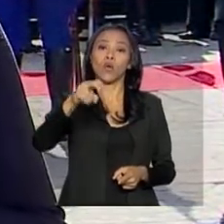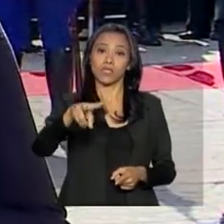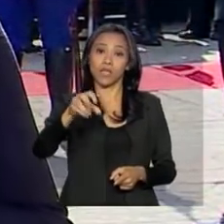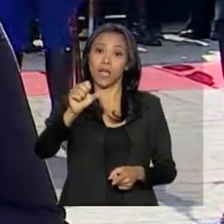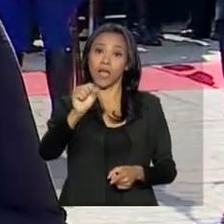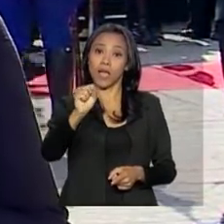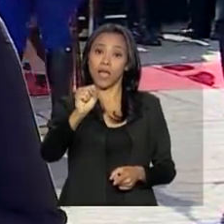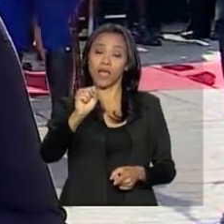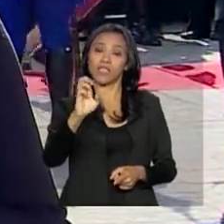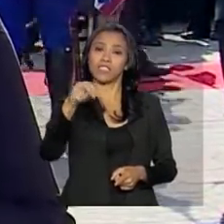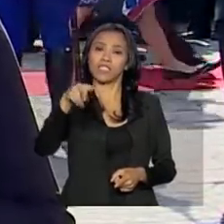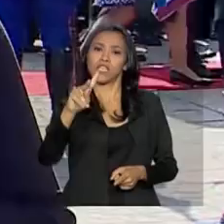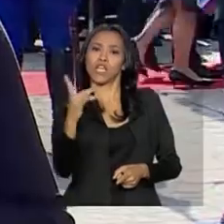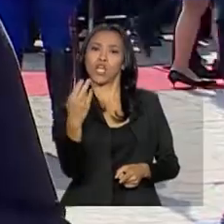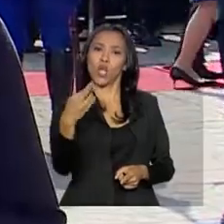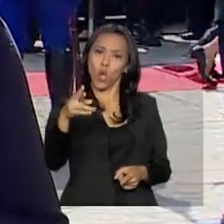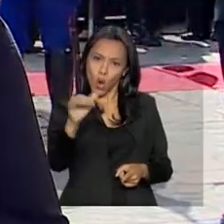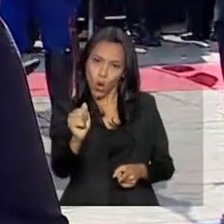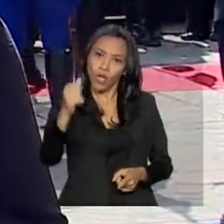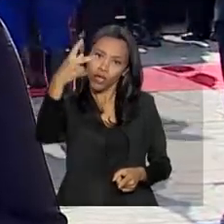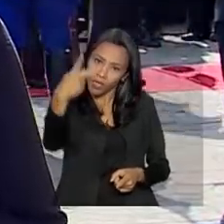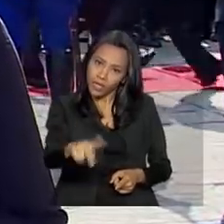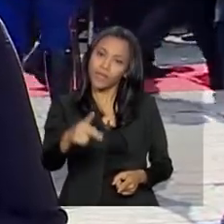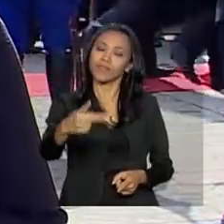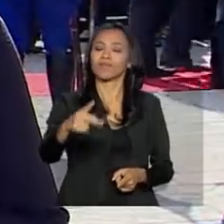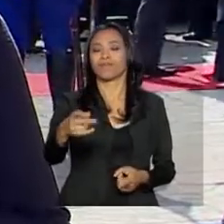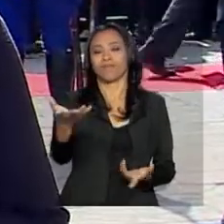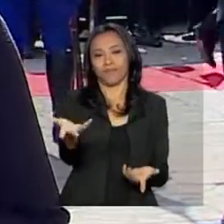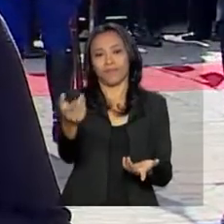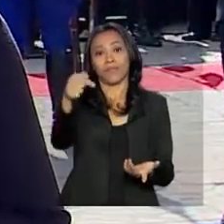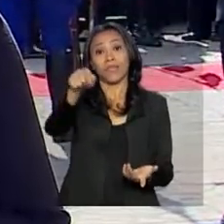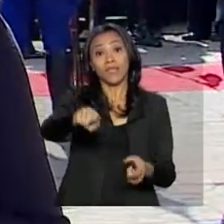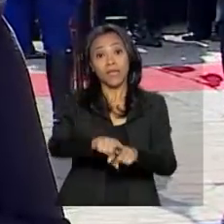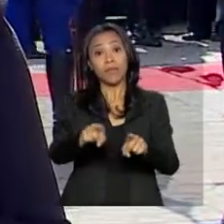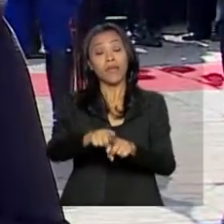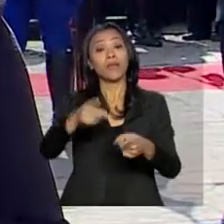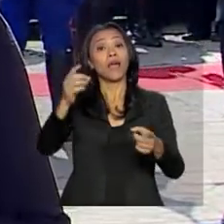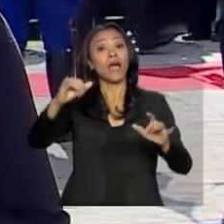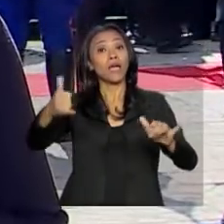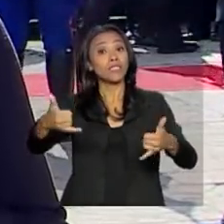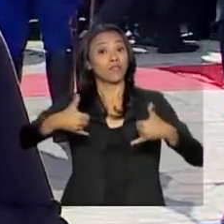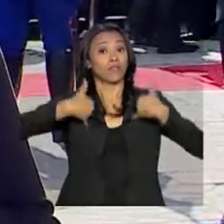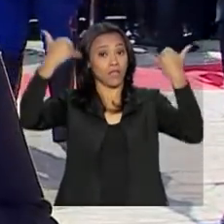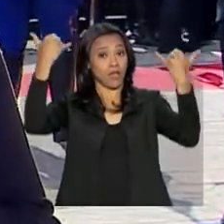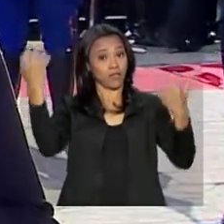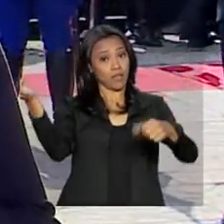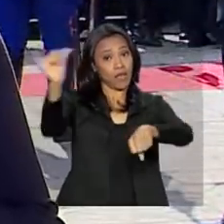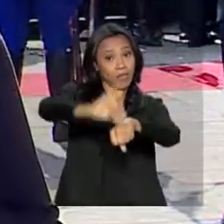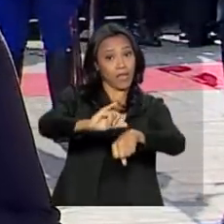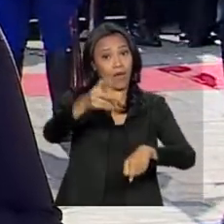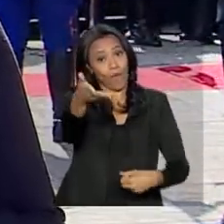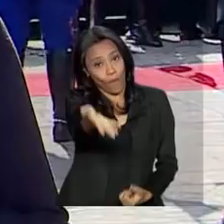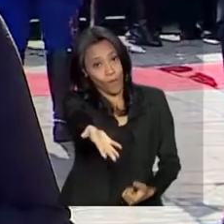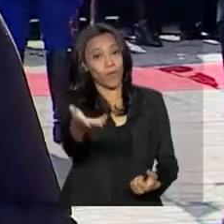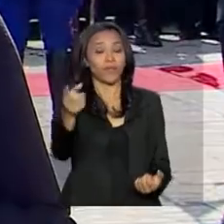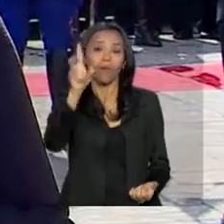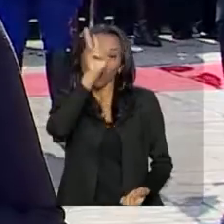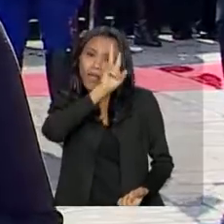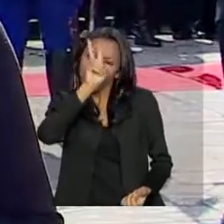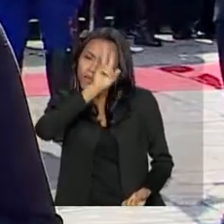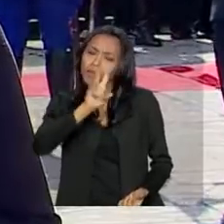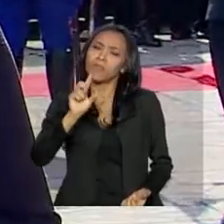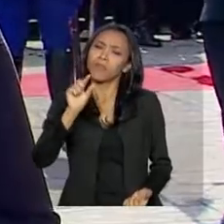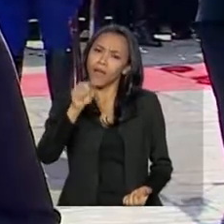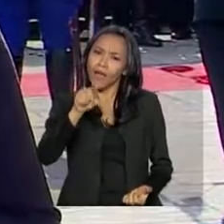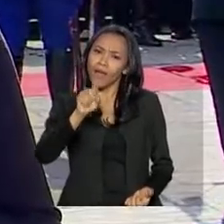do Paraguai e da capital e também aniversário da capital paraguaia 481 anos de Assunção Então essa solenidade lembra relembra um pouco